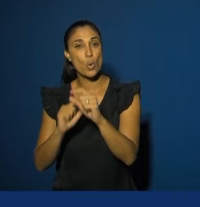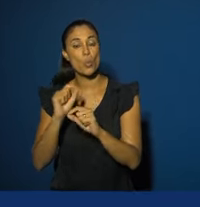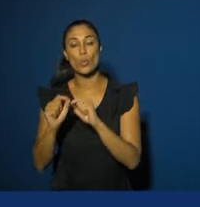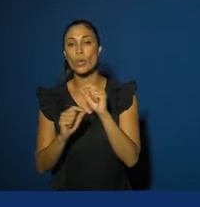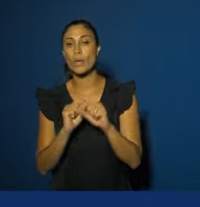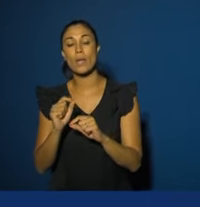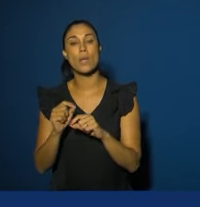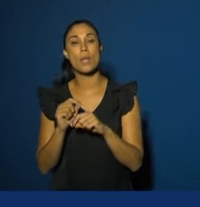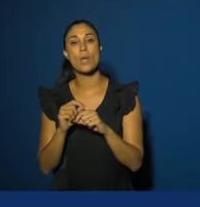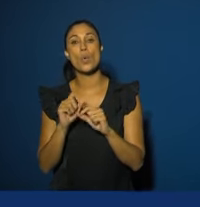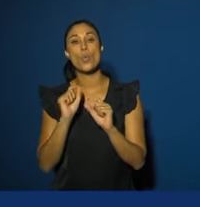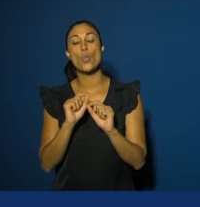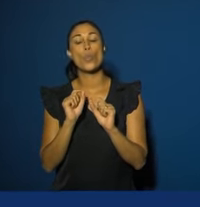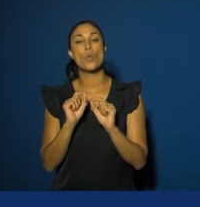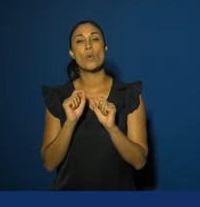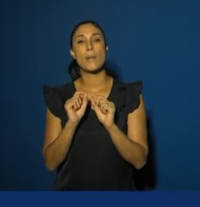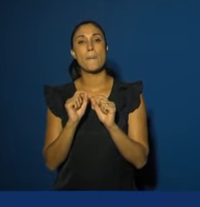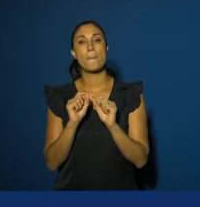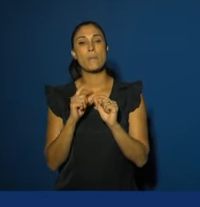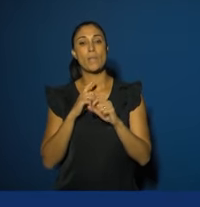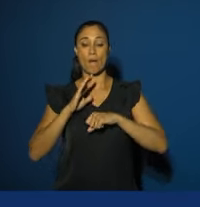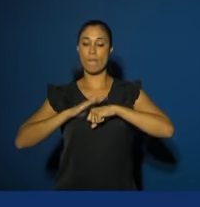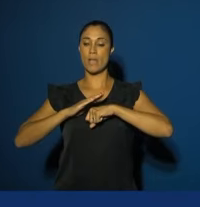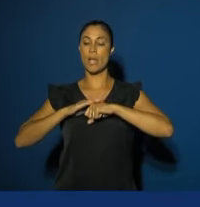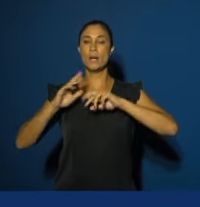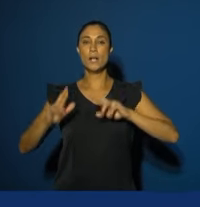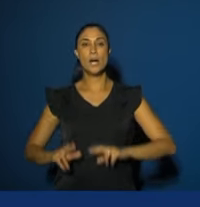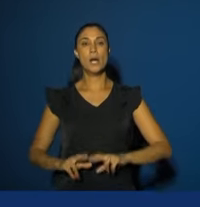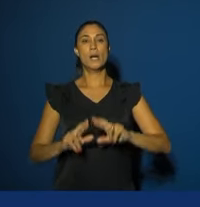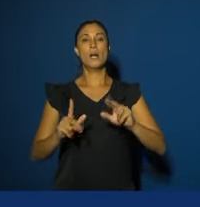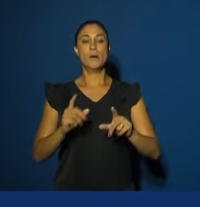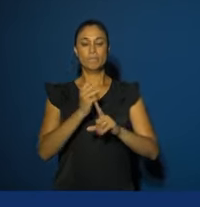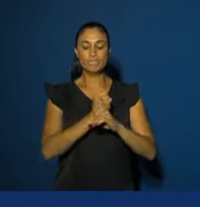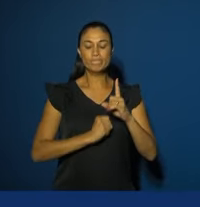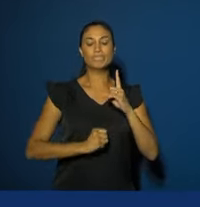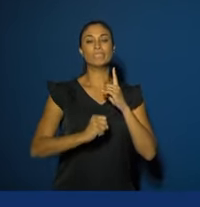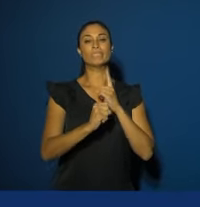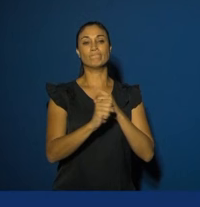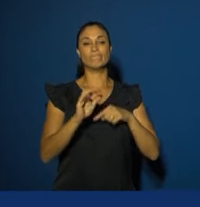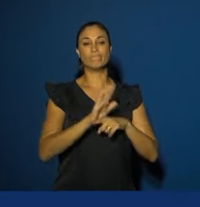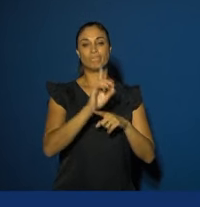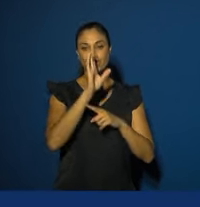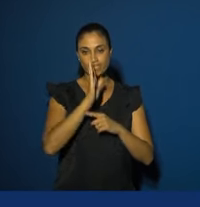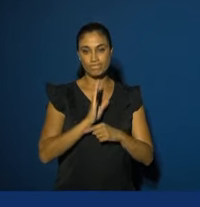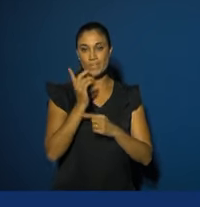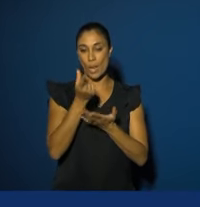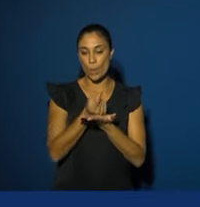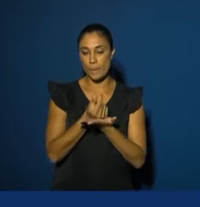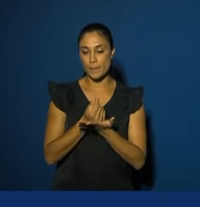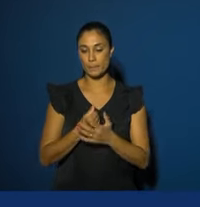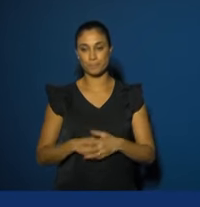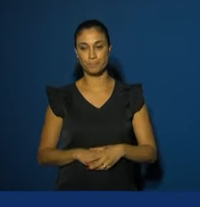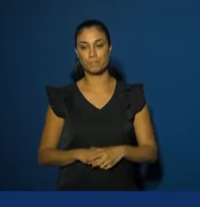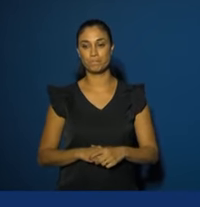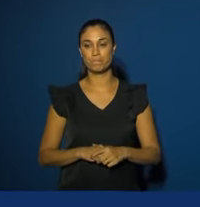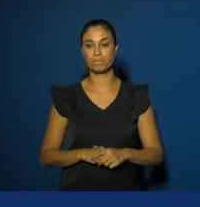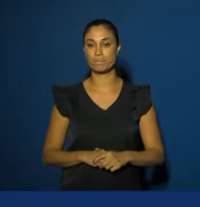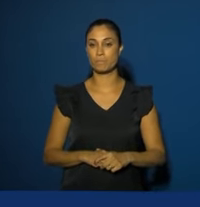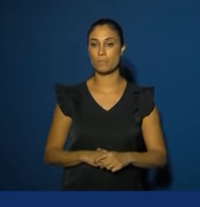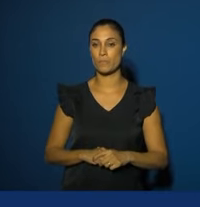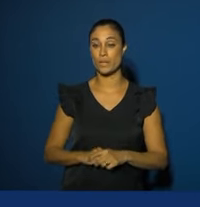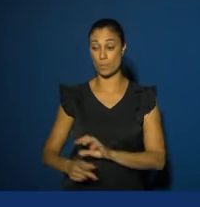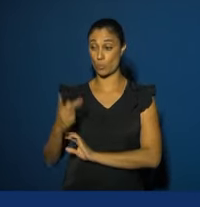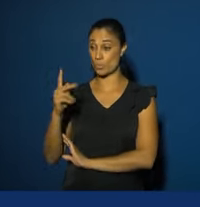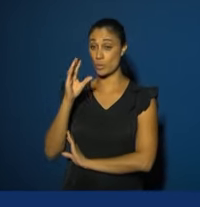subsídio o discurso de quem tá fazendo a diferença do saneamento no Brasil que é o capital não são os